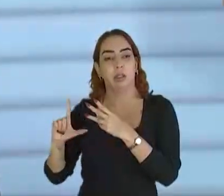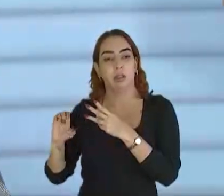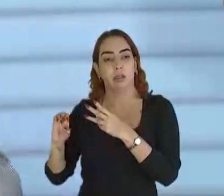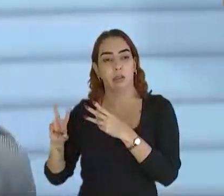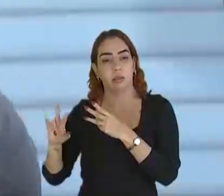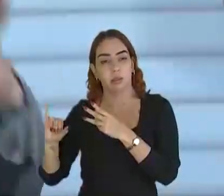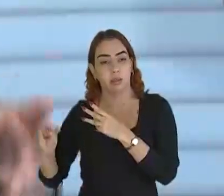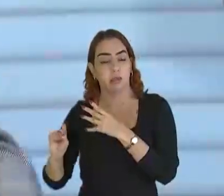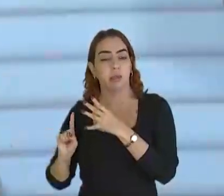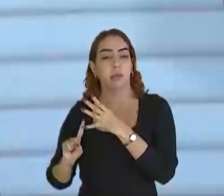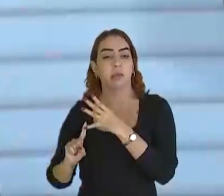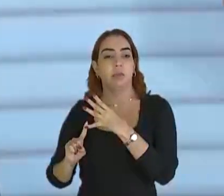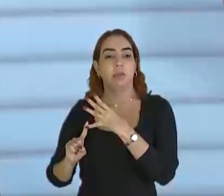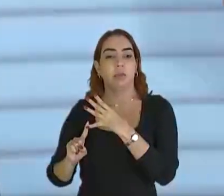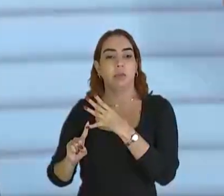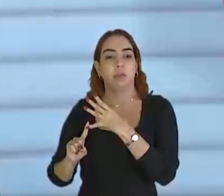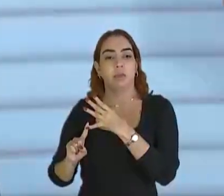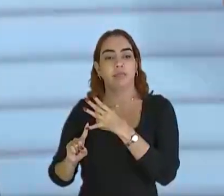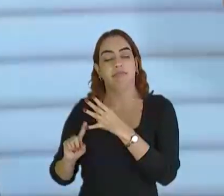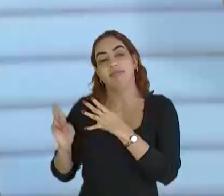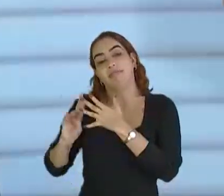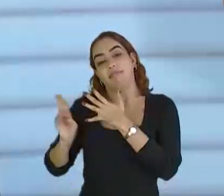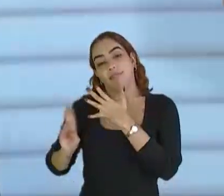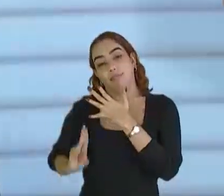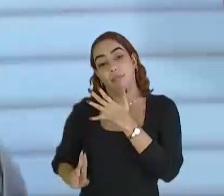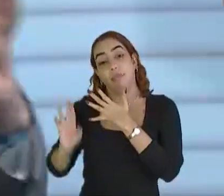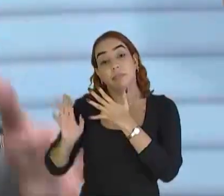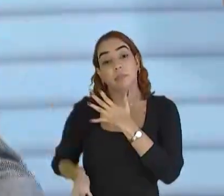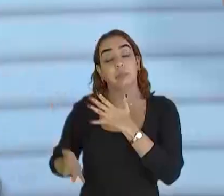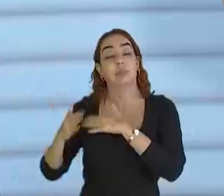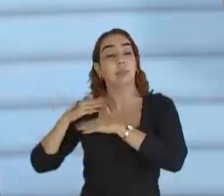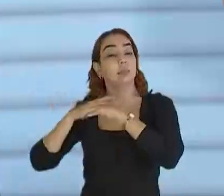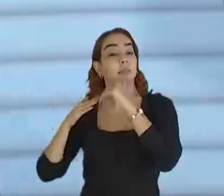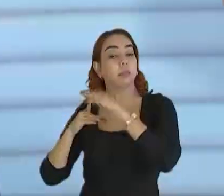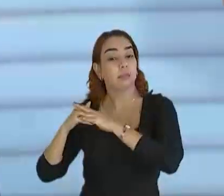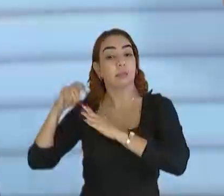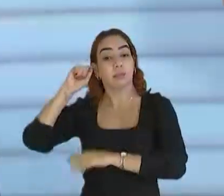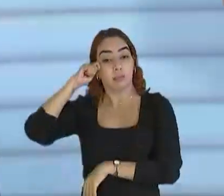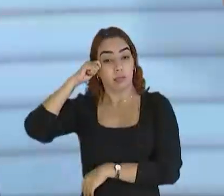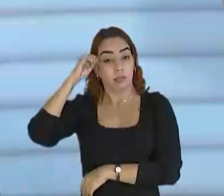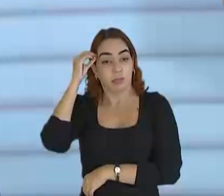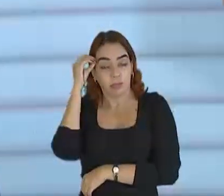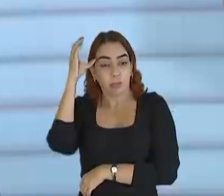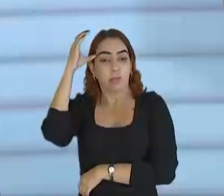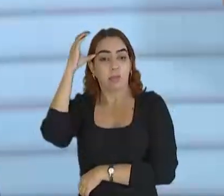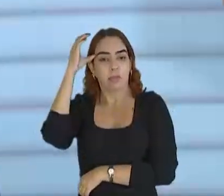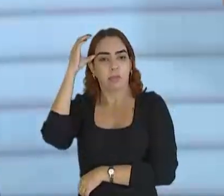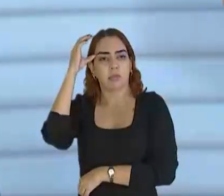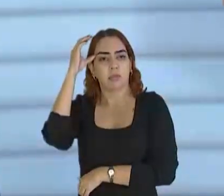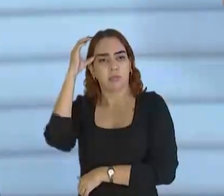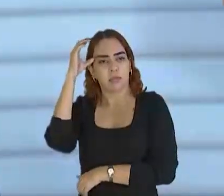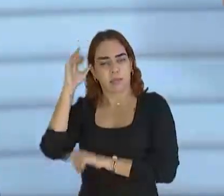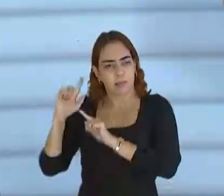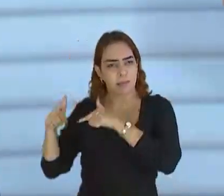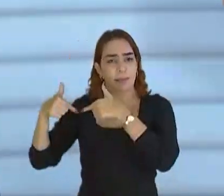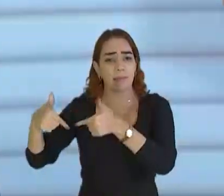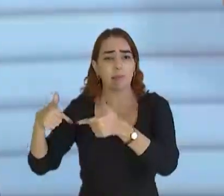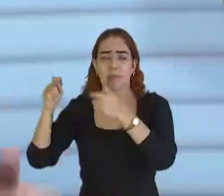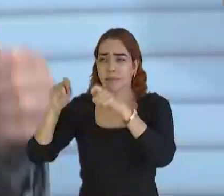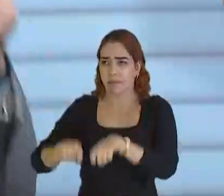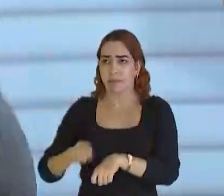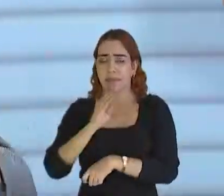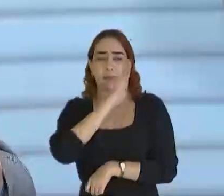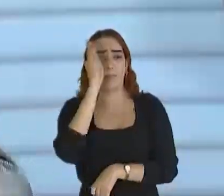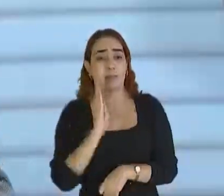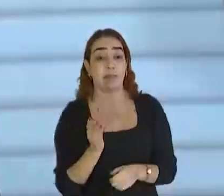Guerreiro Ramos, Edson Santana, Abdias do Nascimento, Sueli Carneiro, né, e que eles reinterpretam o Brasil a